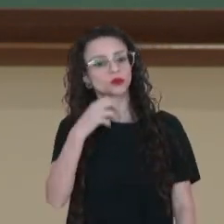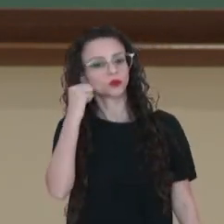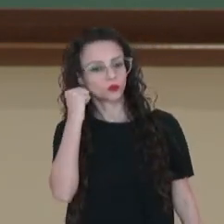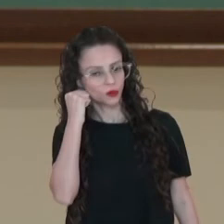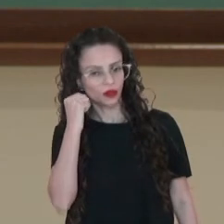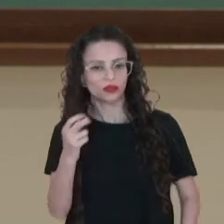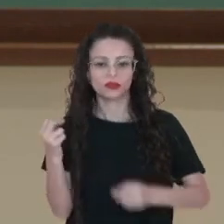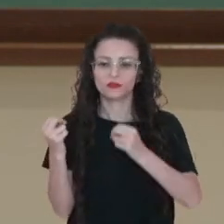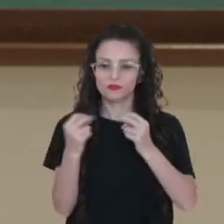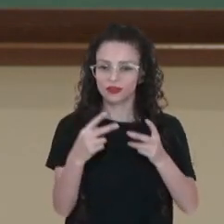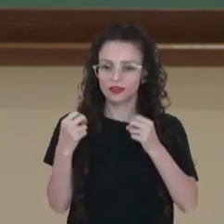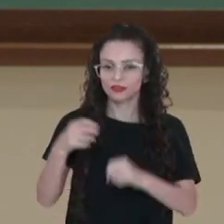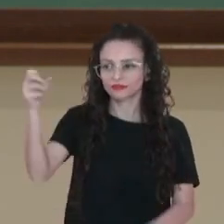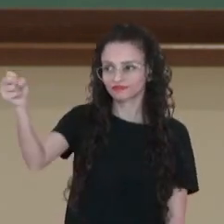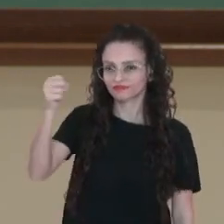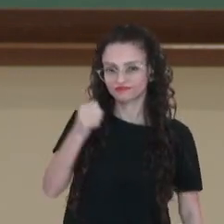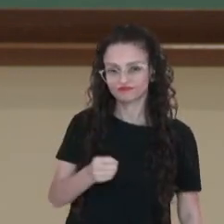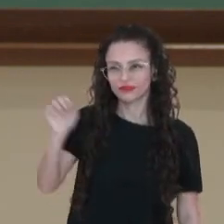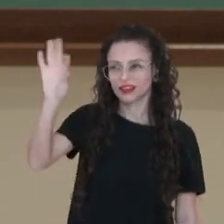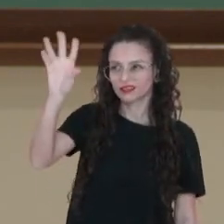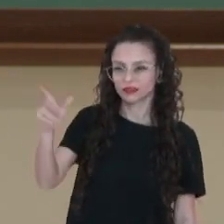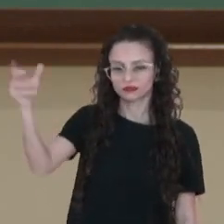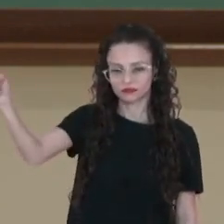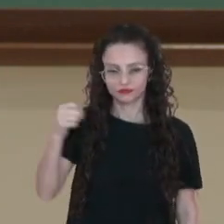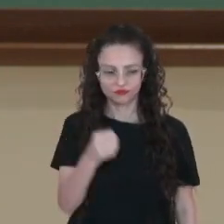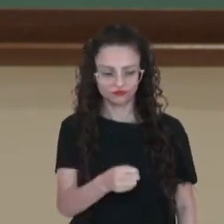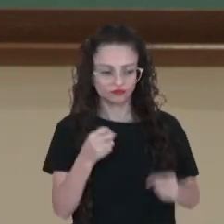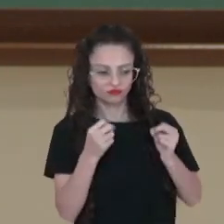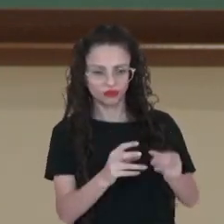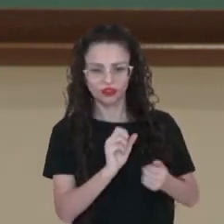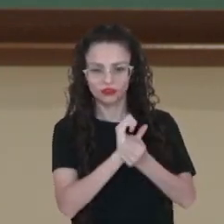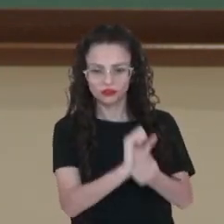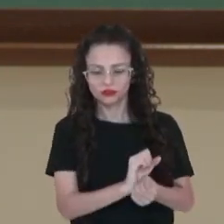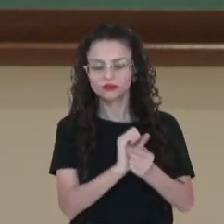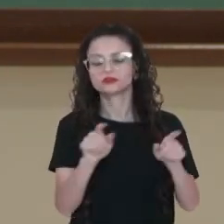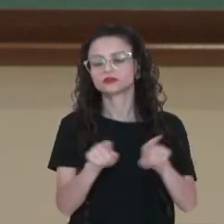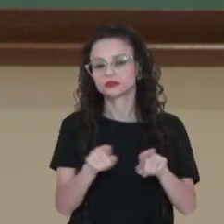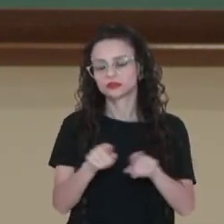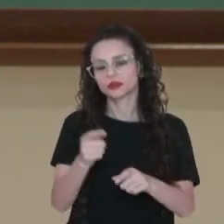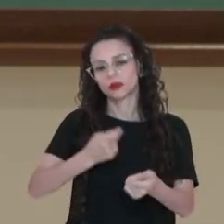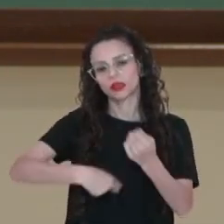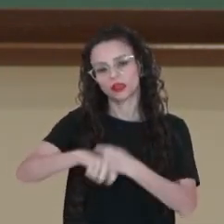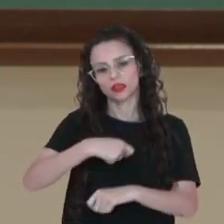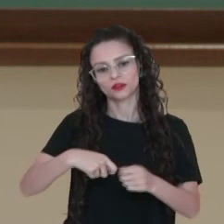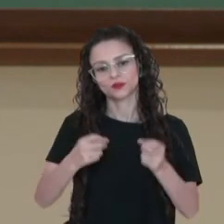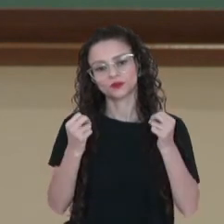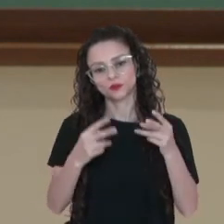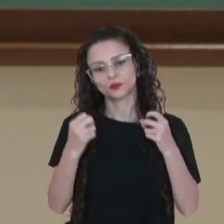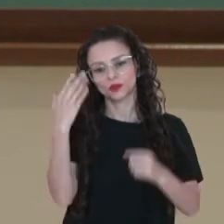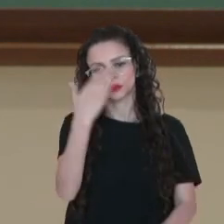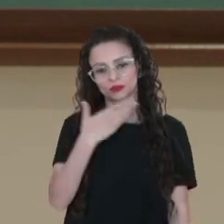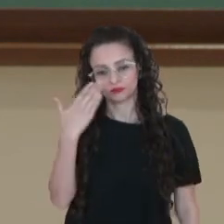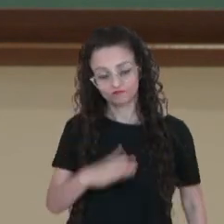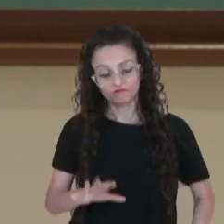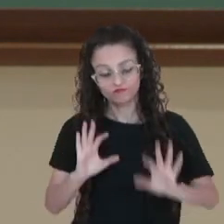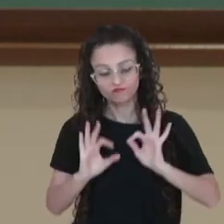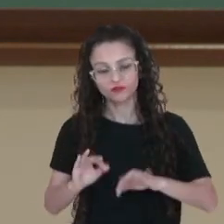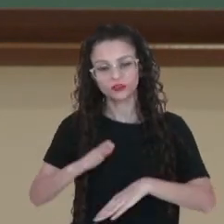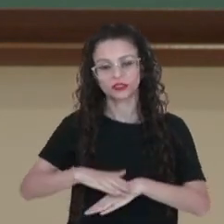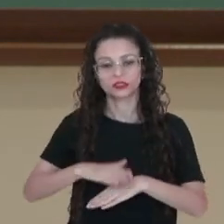a venda de africanos que seriam escravizados aqui, como com o comércio do açúcar. E foi exatamente o que eles